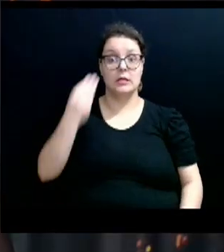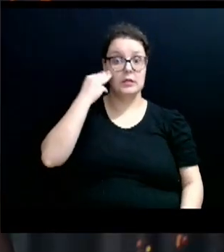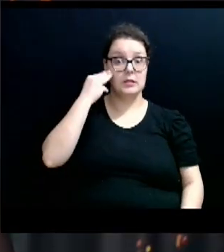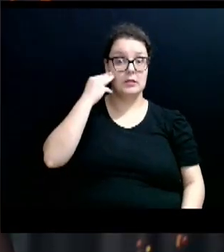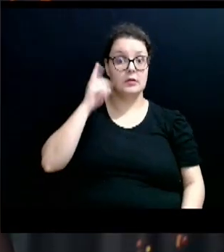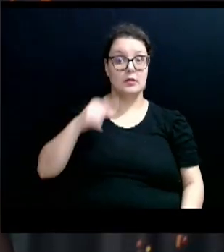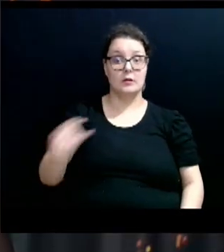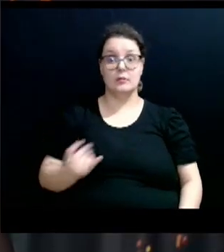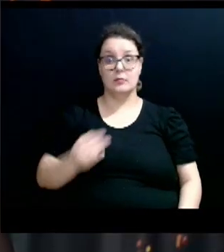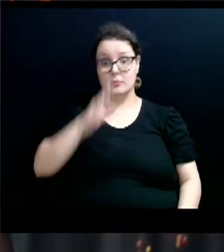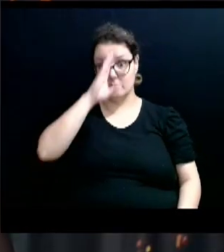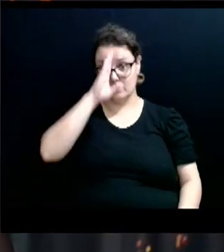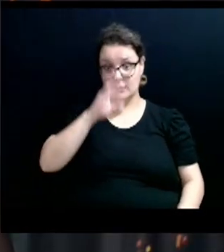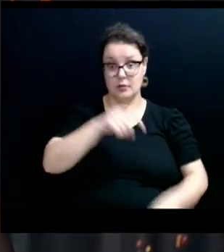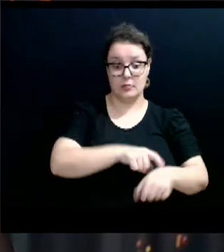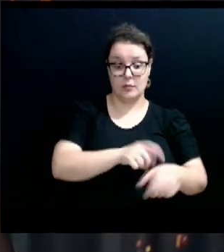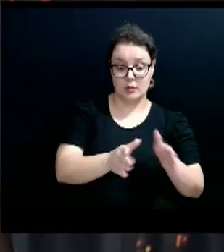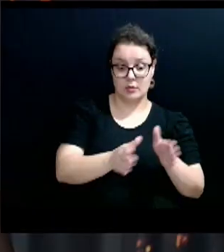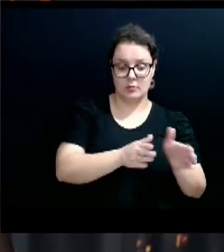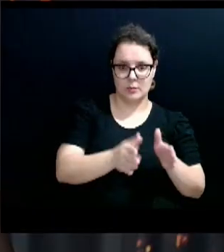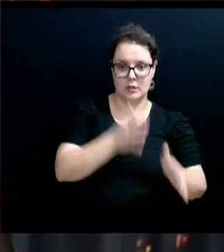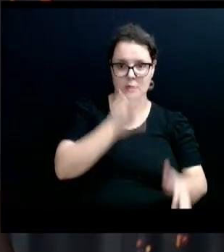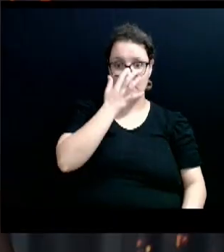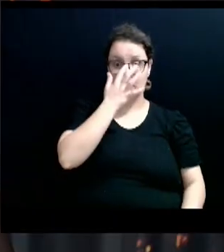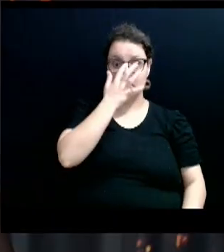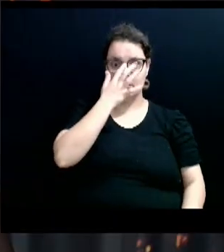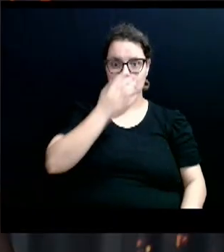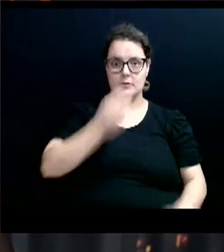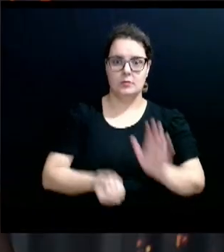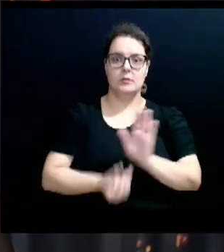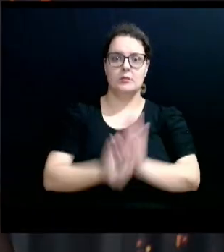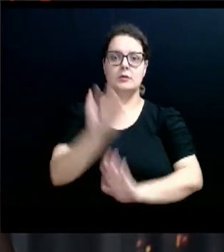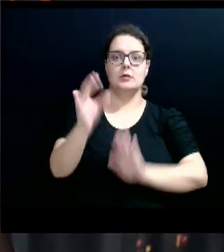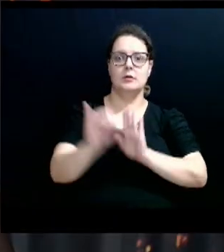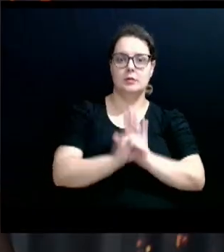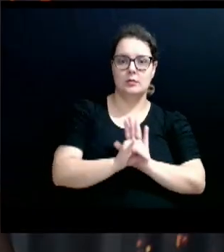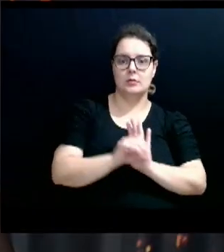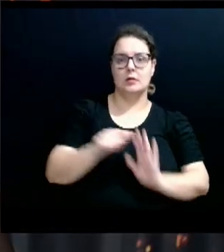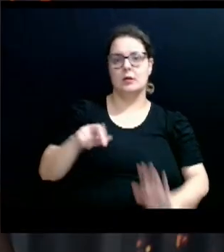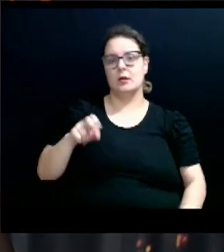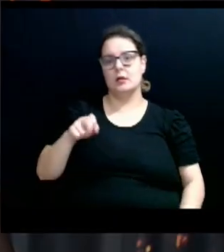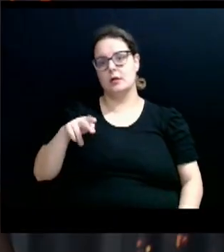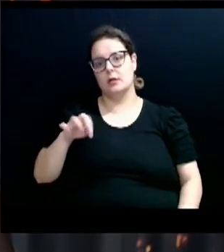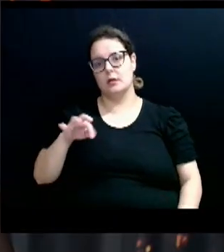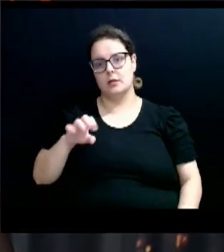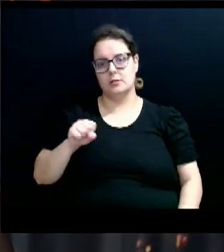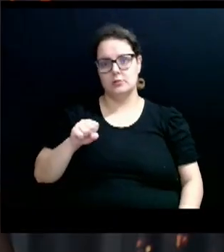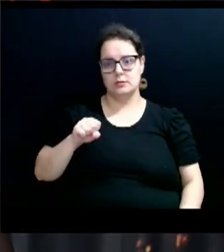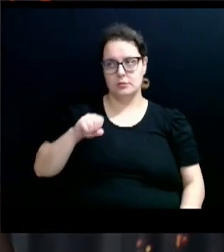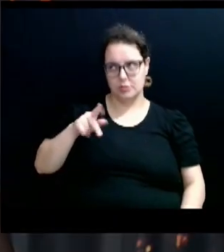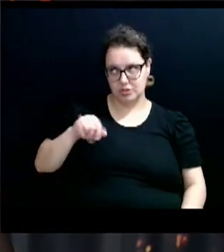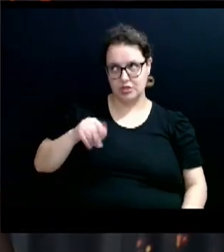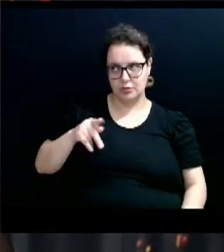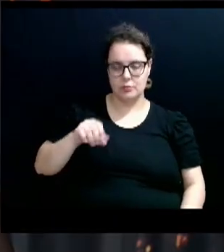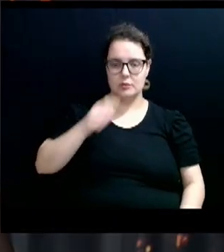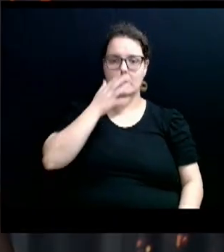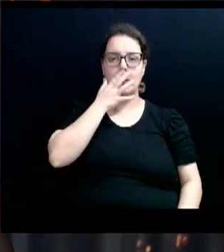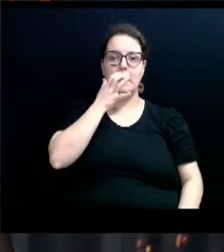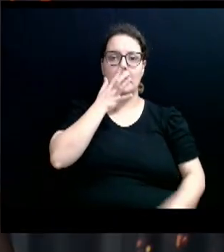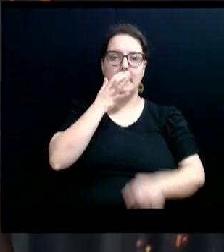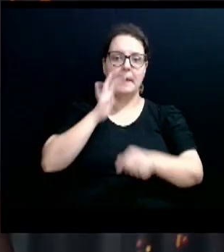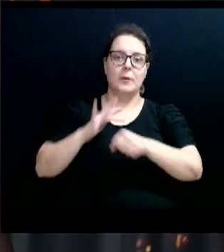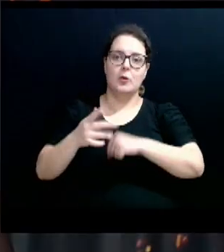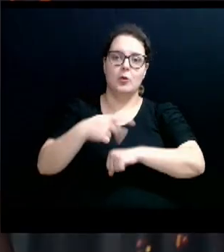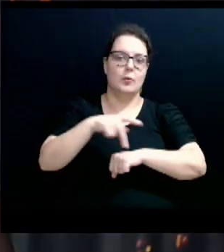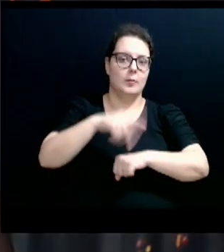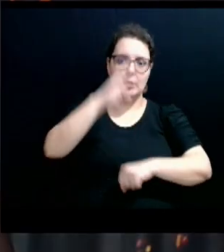no momento que a gente está de criação de identidade, de arquétipos nas redes sociais. O Brasil é um dos 5 países que mais consomem,